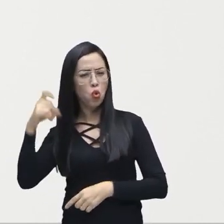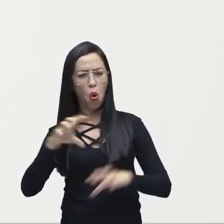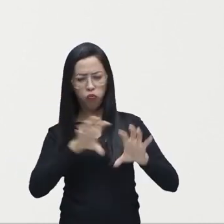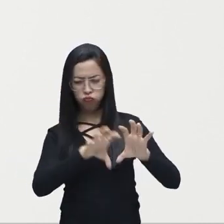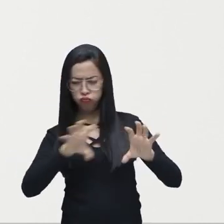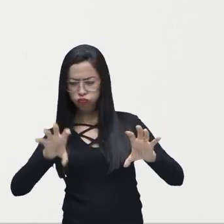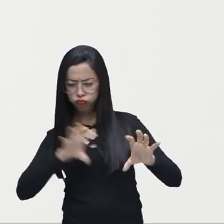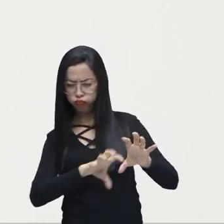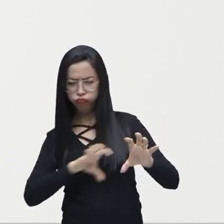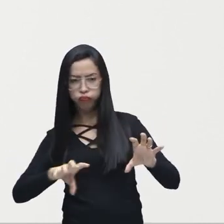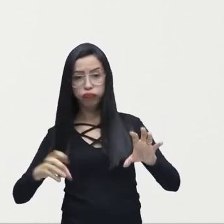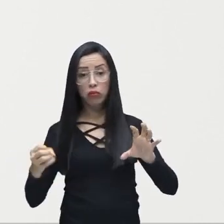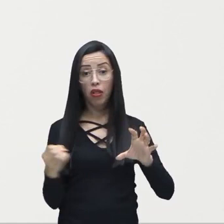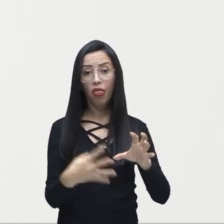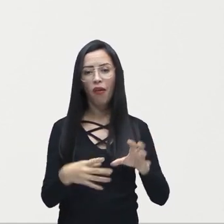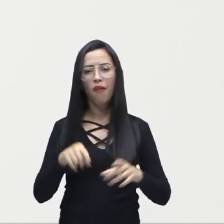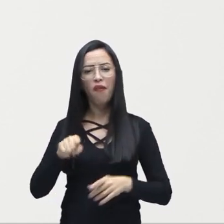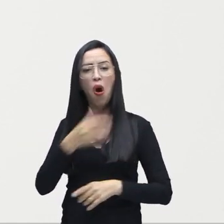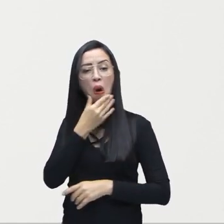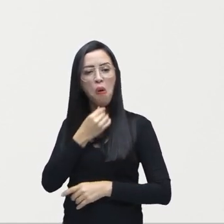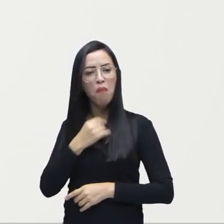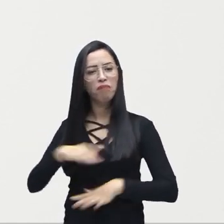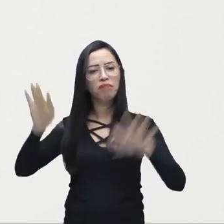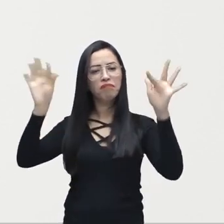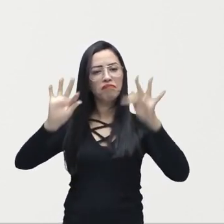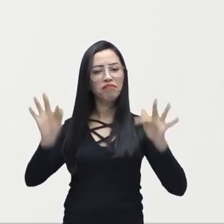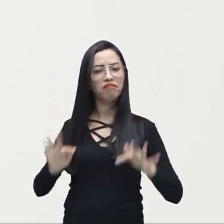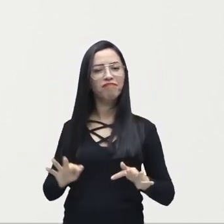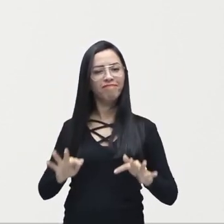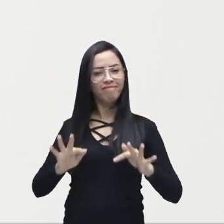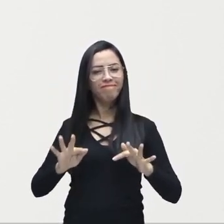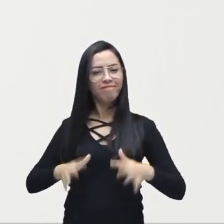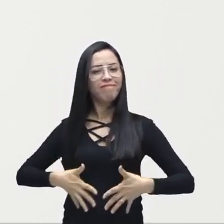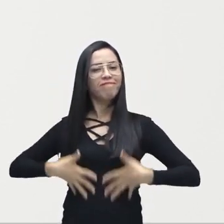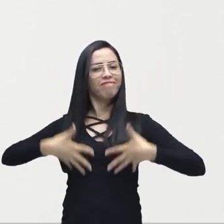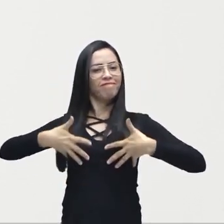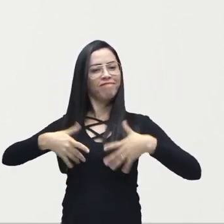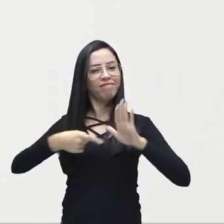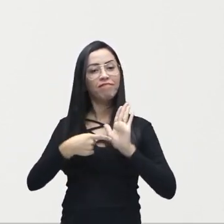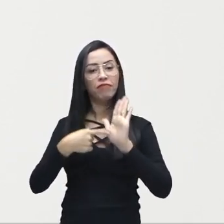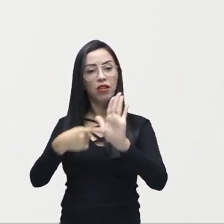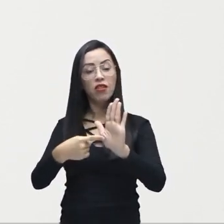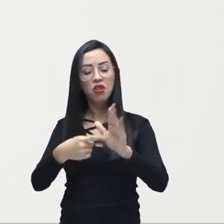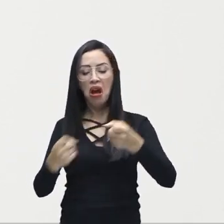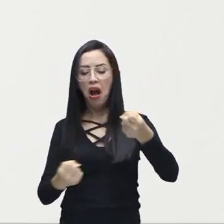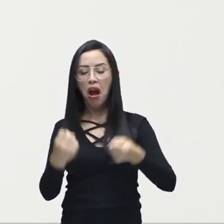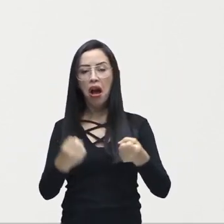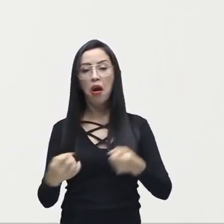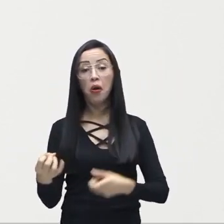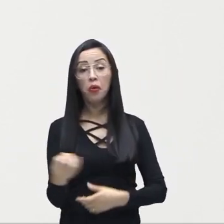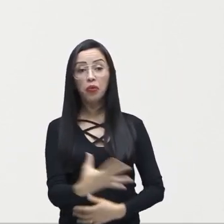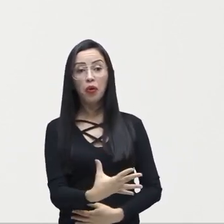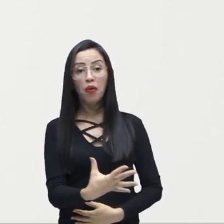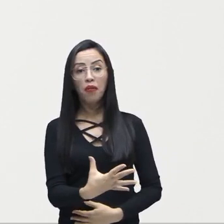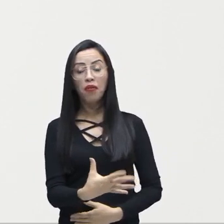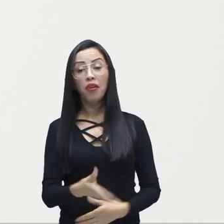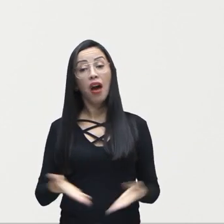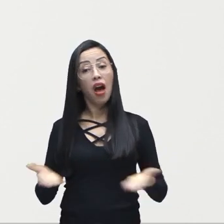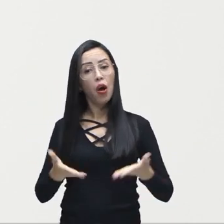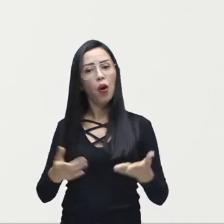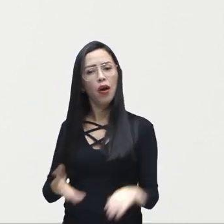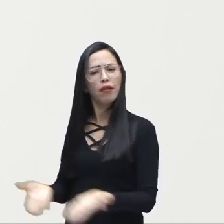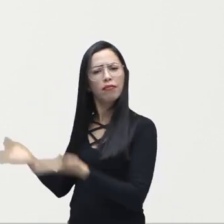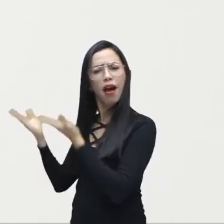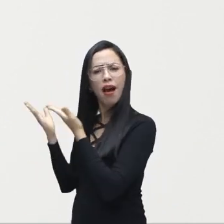Vitor estava muito feliz e entusiasmado, mostrando seu carro novo. Olha o que é interessante nesse parágrafo.